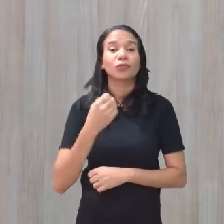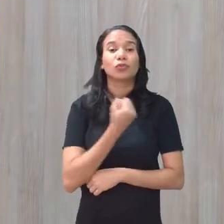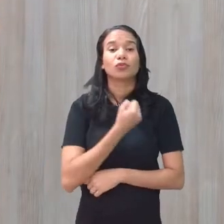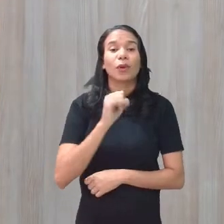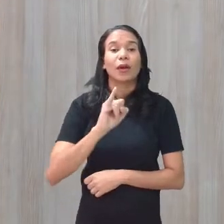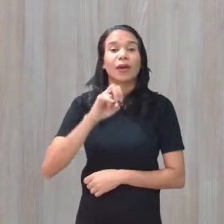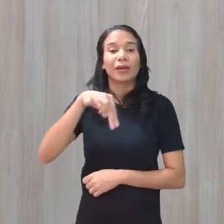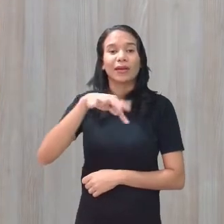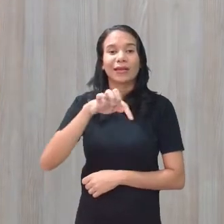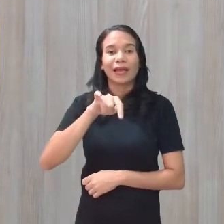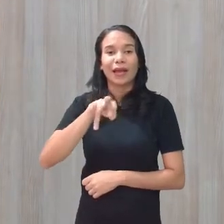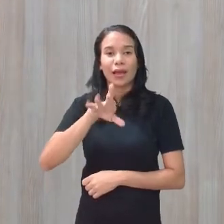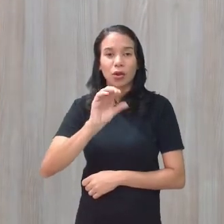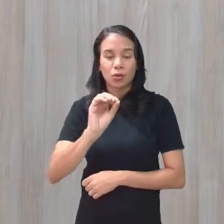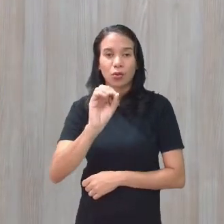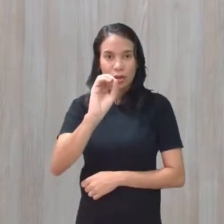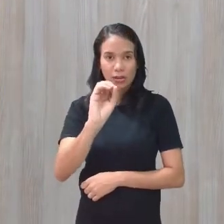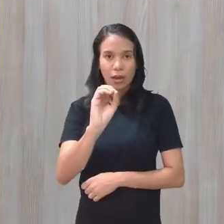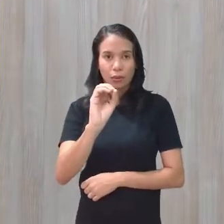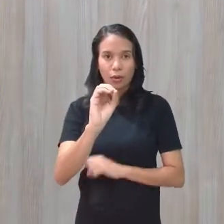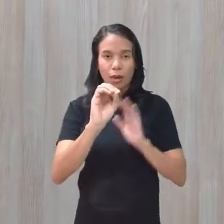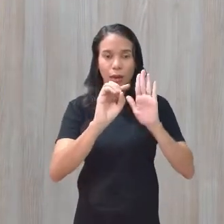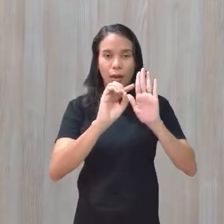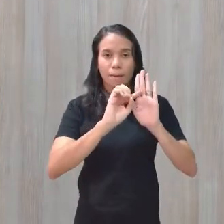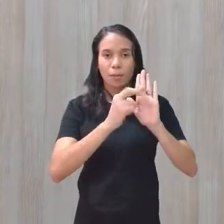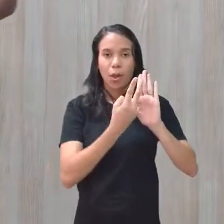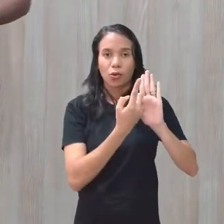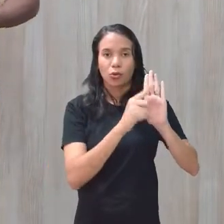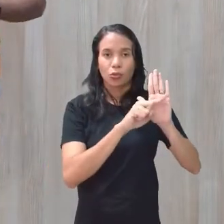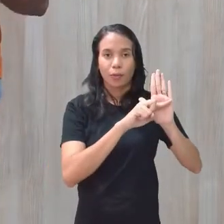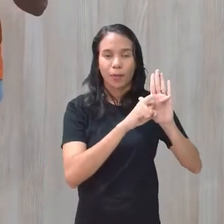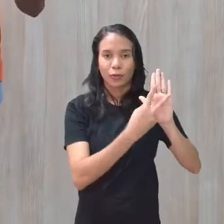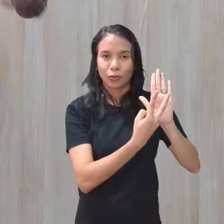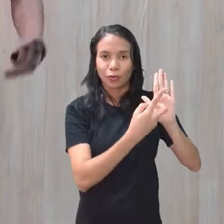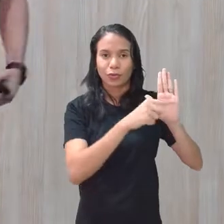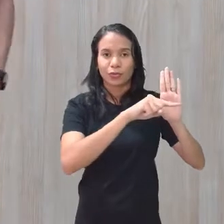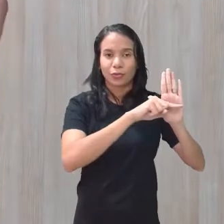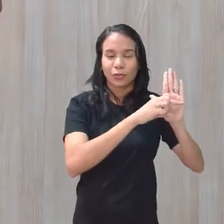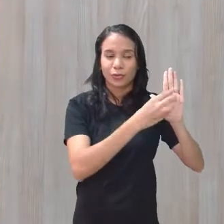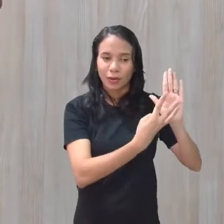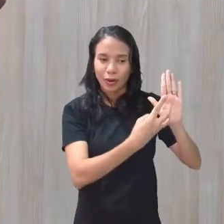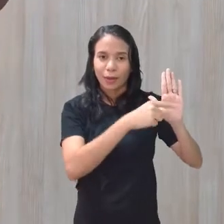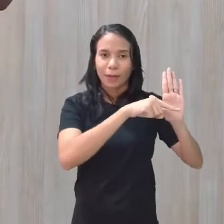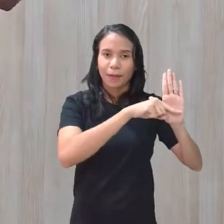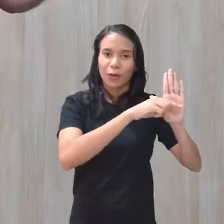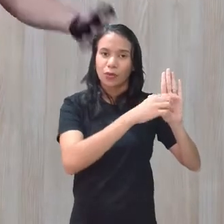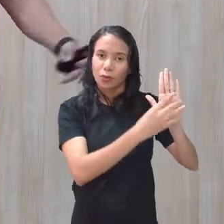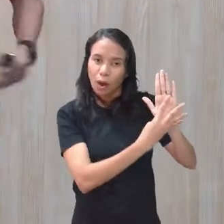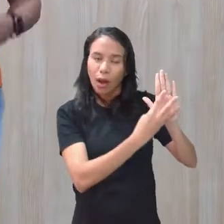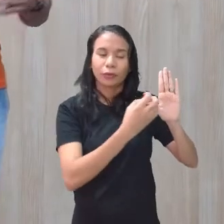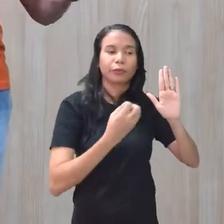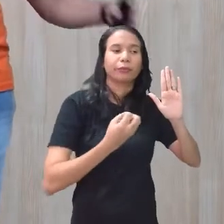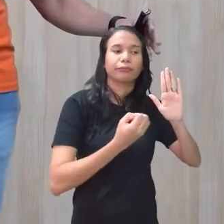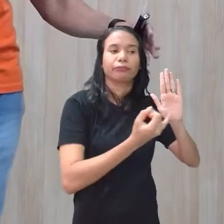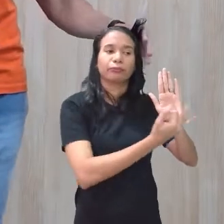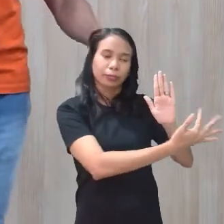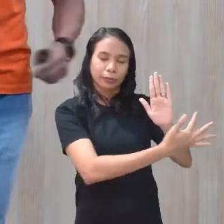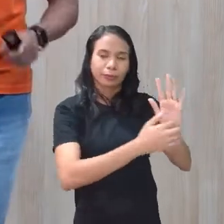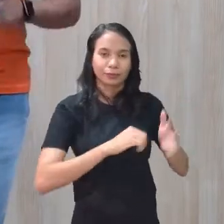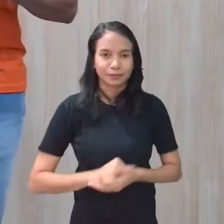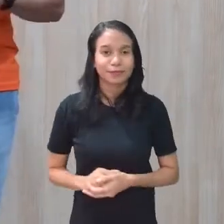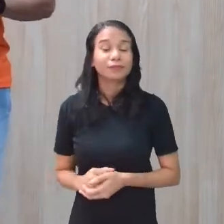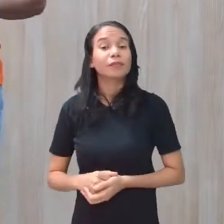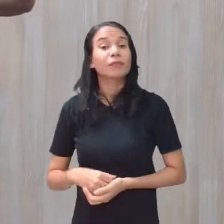dos números inteiros, a gente adiciona os números negativos, menos 1, menos 2, menos 3 e assim por